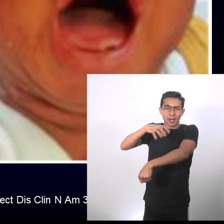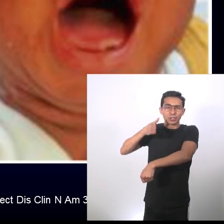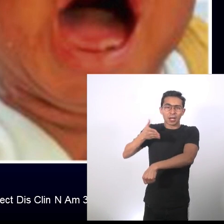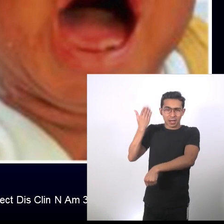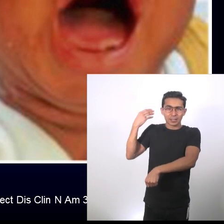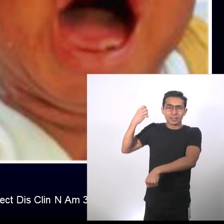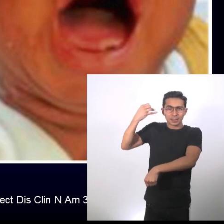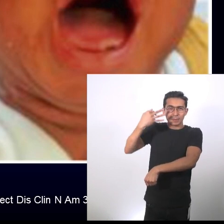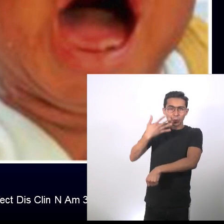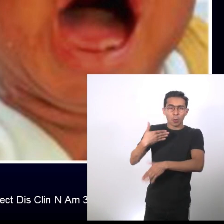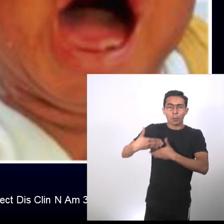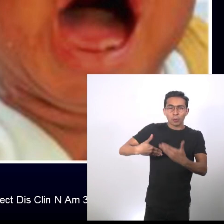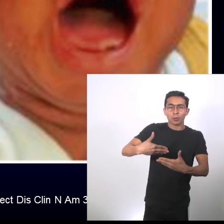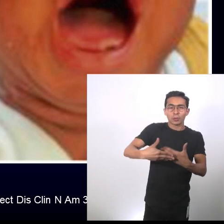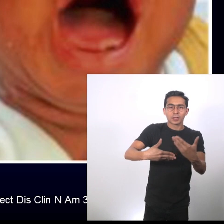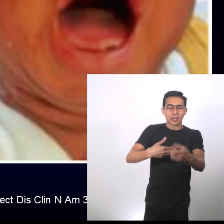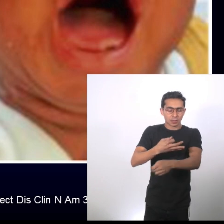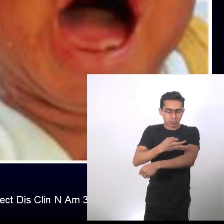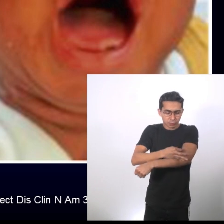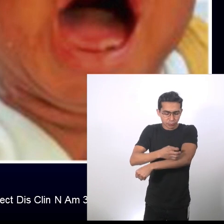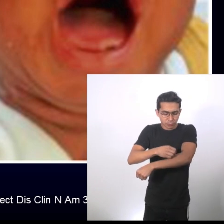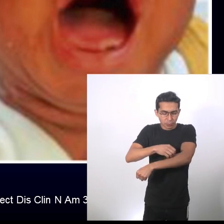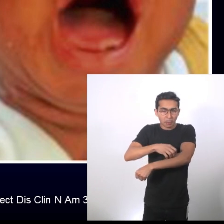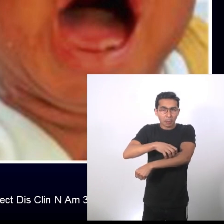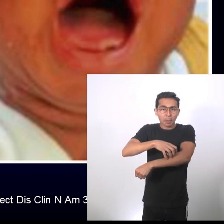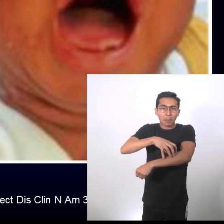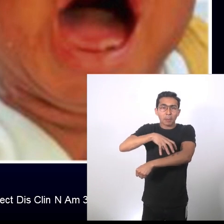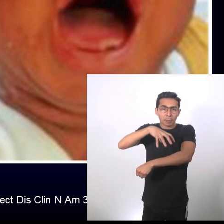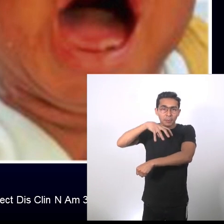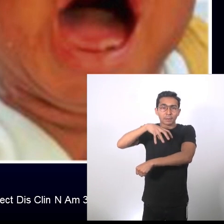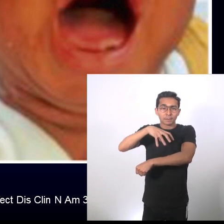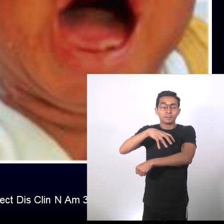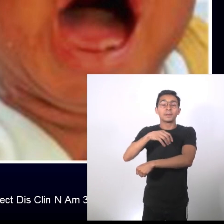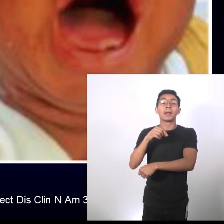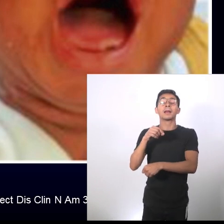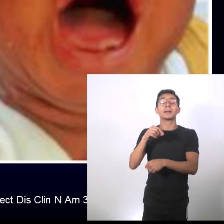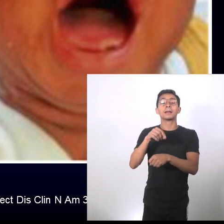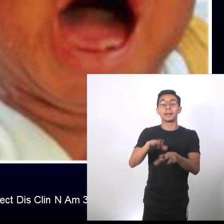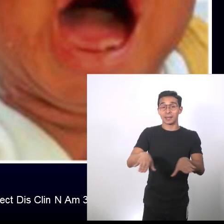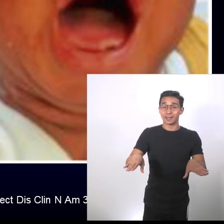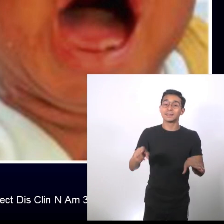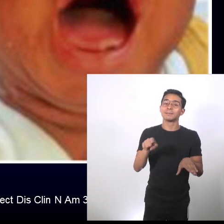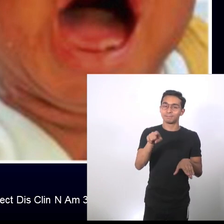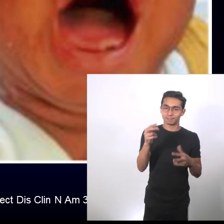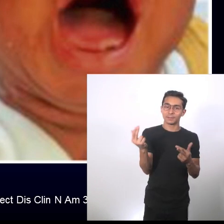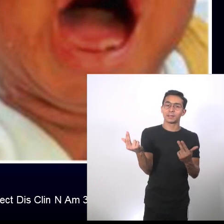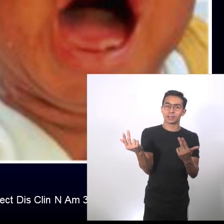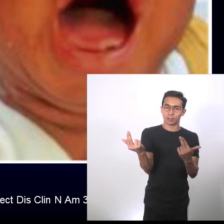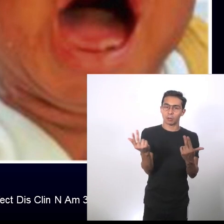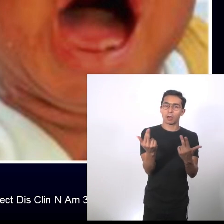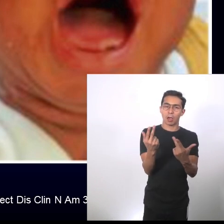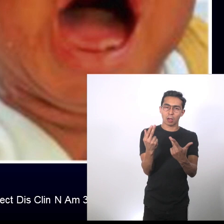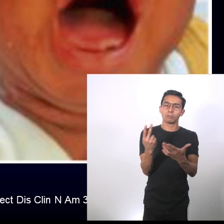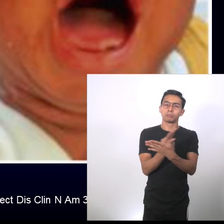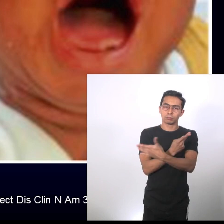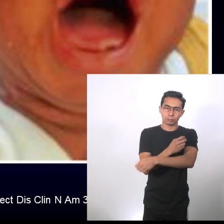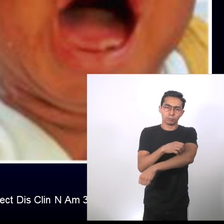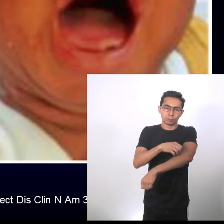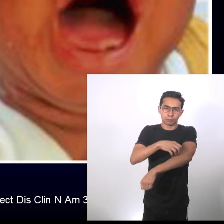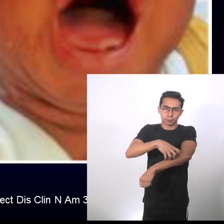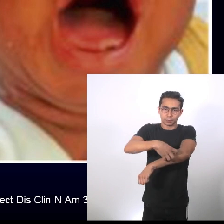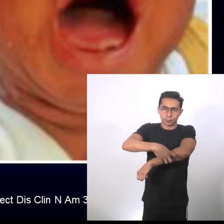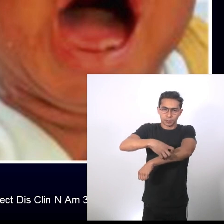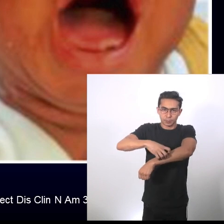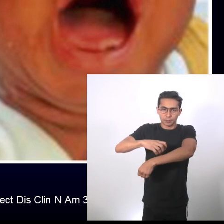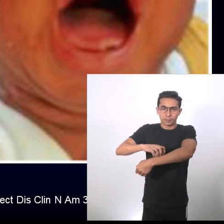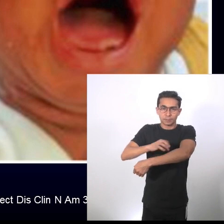muito clara pela doutora Zarifa, né, em toda a sua forma. As crianças também apresentam, vamos dizer, essas manifestações.